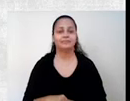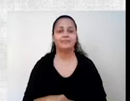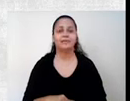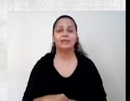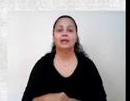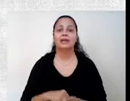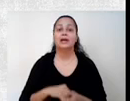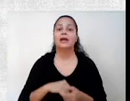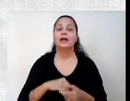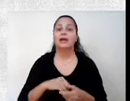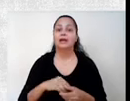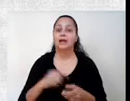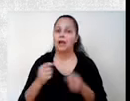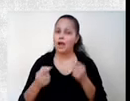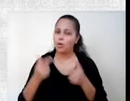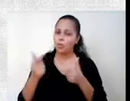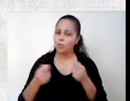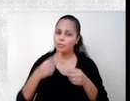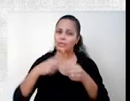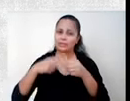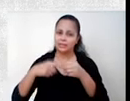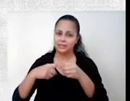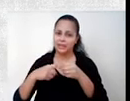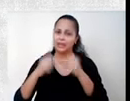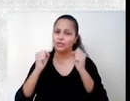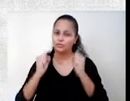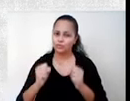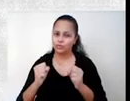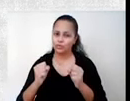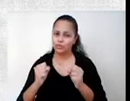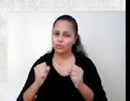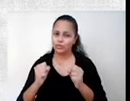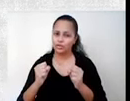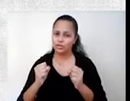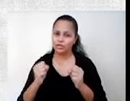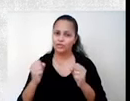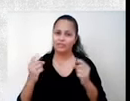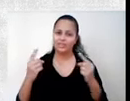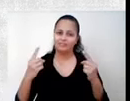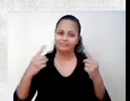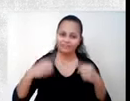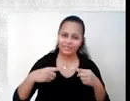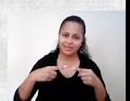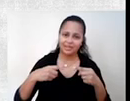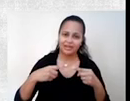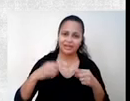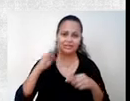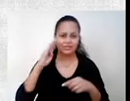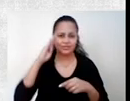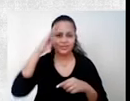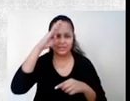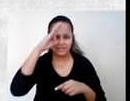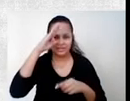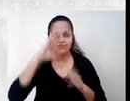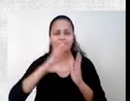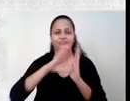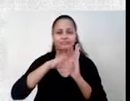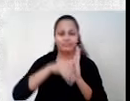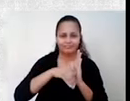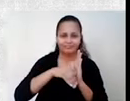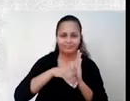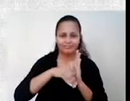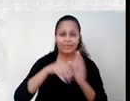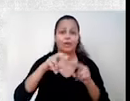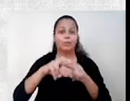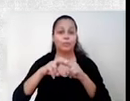Pessoal, como as cidades podiam ser atacadas por exércitos e saqueadores, muitas dessas cidades tinham muralhas para sua